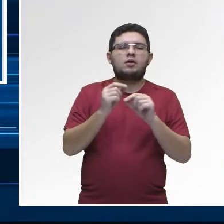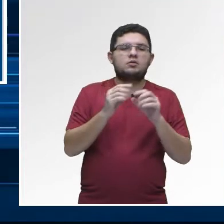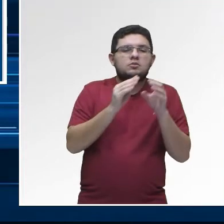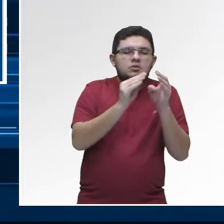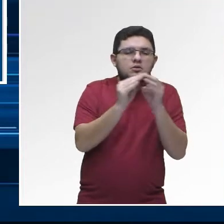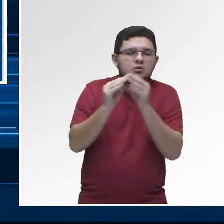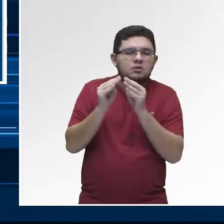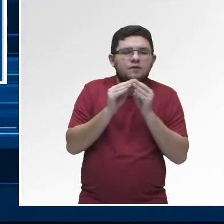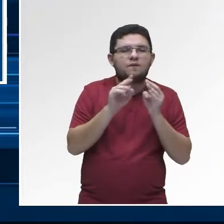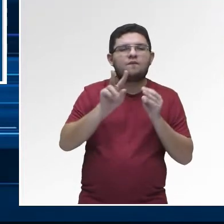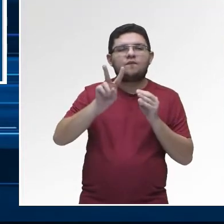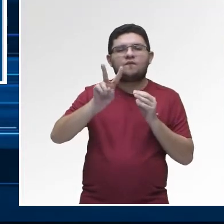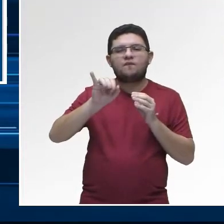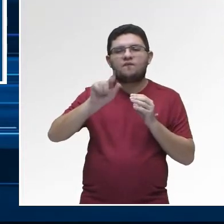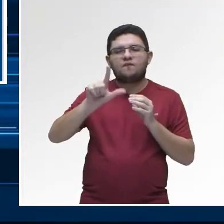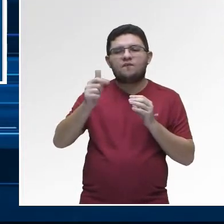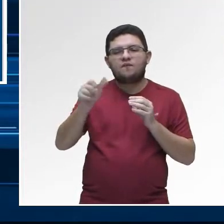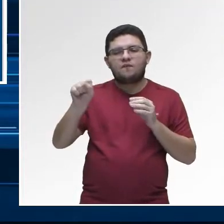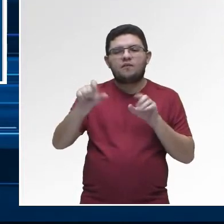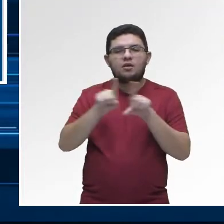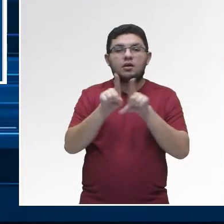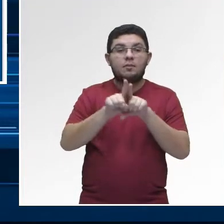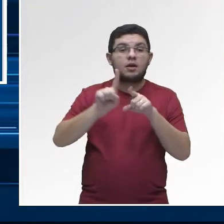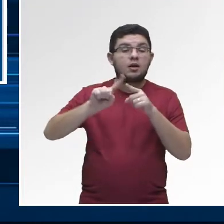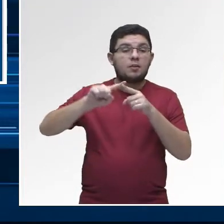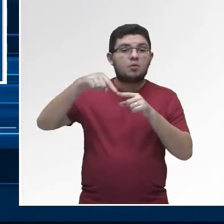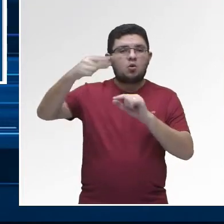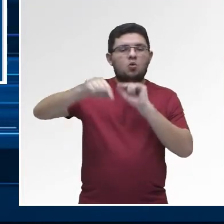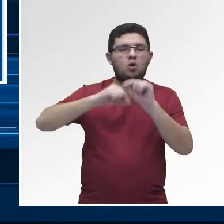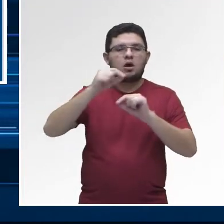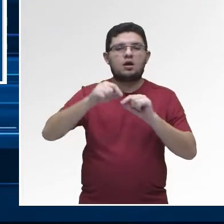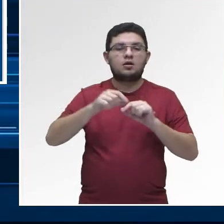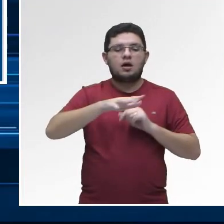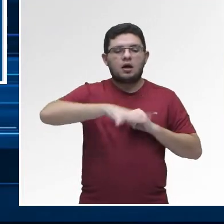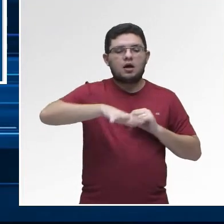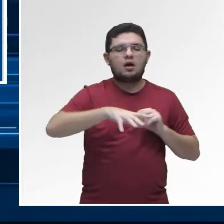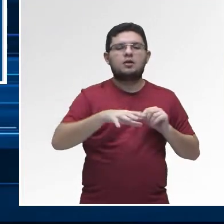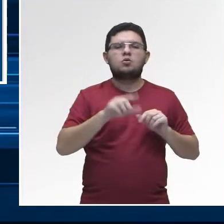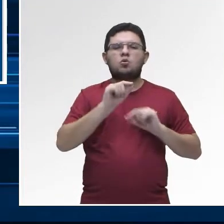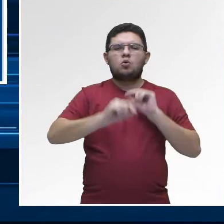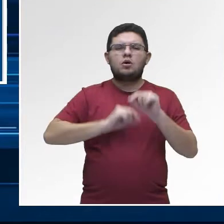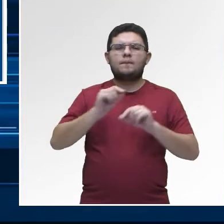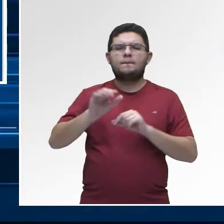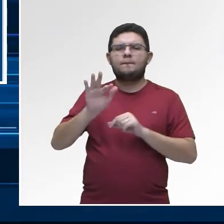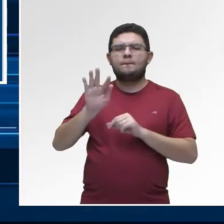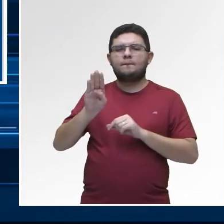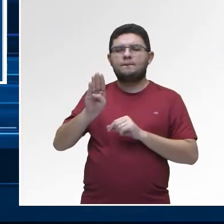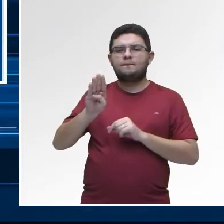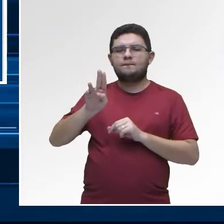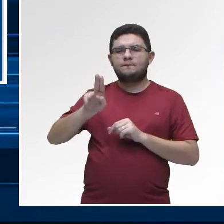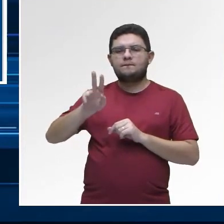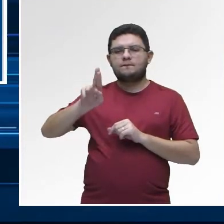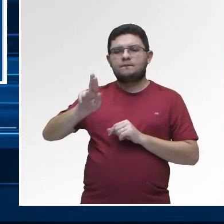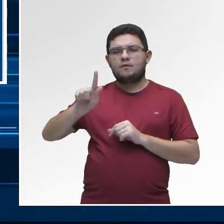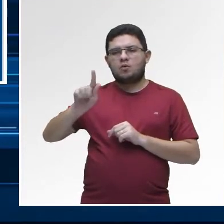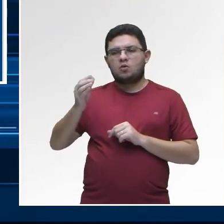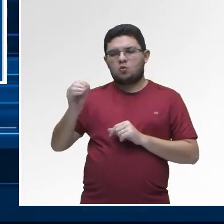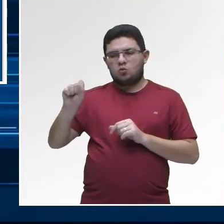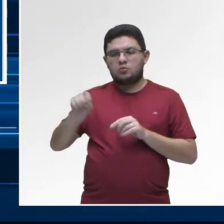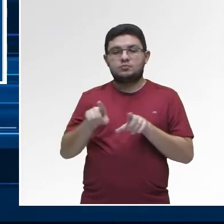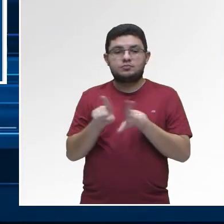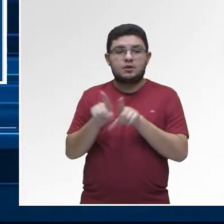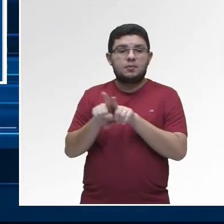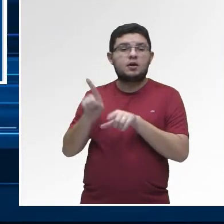os escravos? Quem que eram os escravos? Trabalhadores que podiam ser vendidos, trocados, doados ou punidos. A